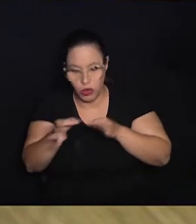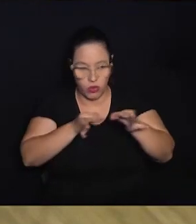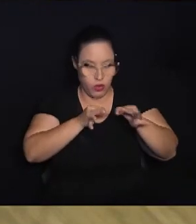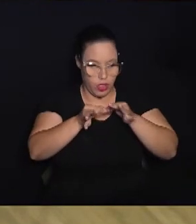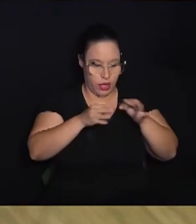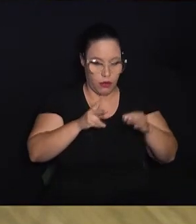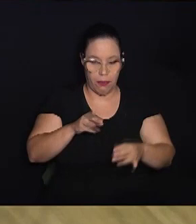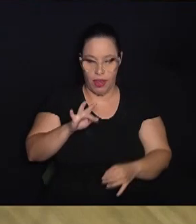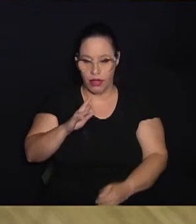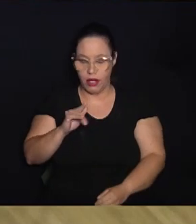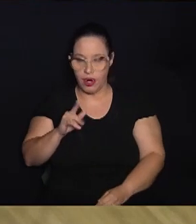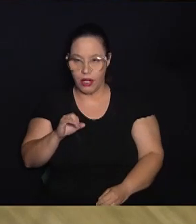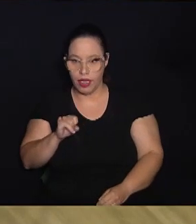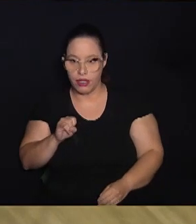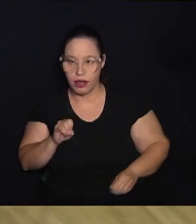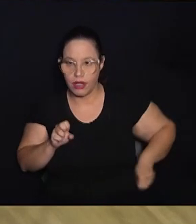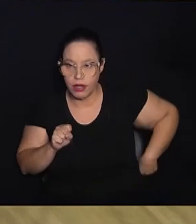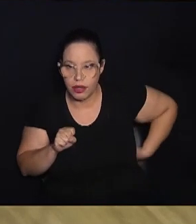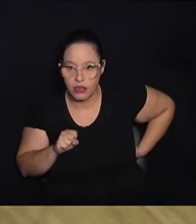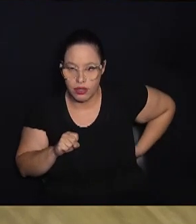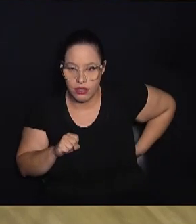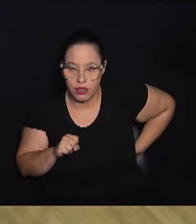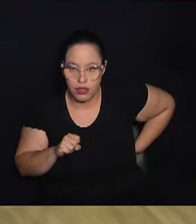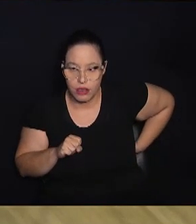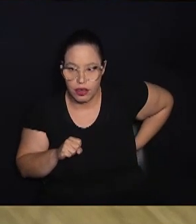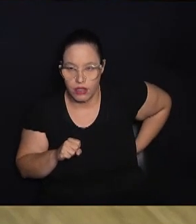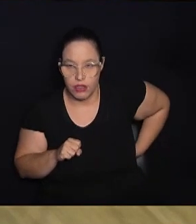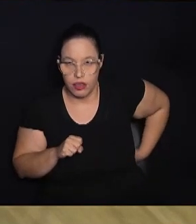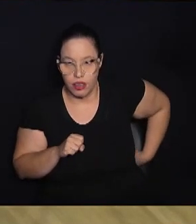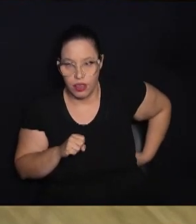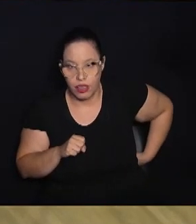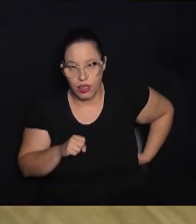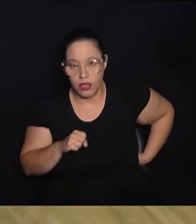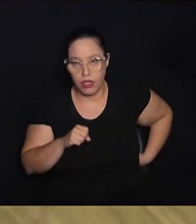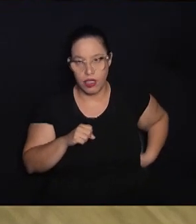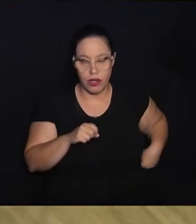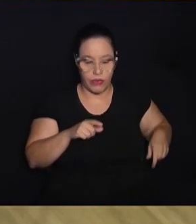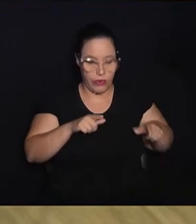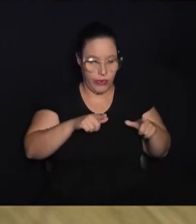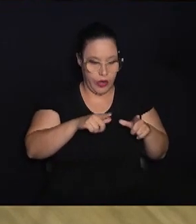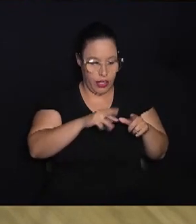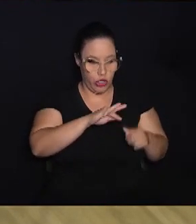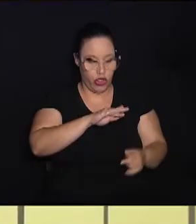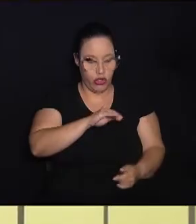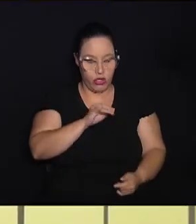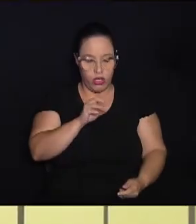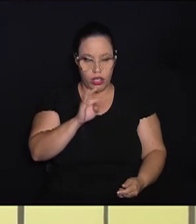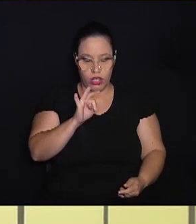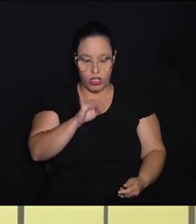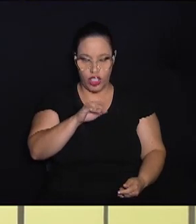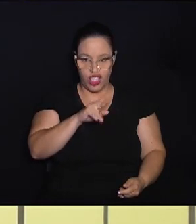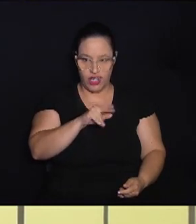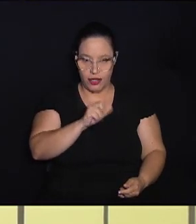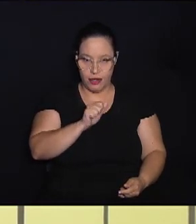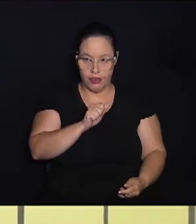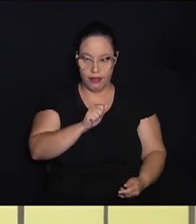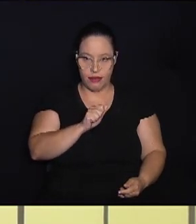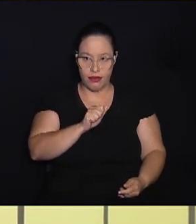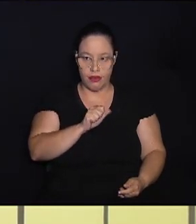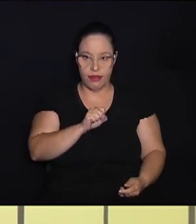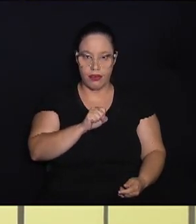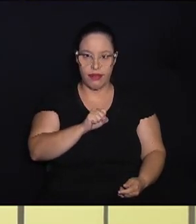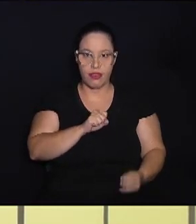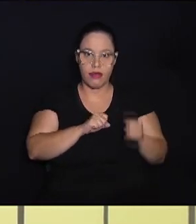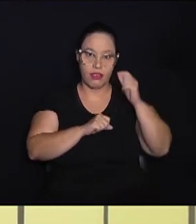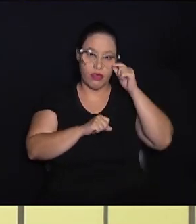o seguinte a tirinha é uma coisa que a gente consegue produzir muito disponibilizar na internet muitas vezes na maioria das